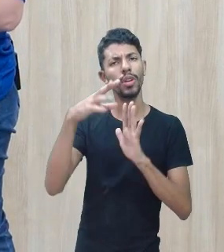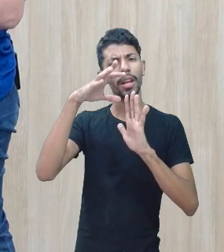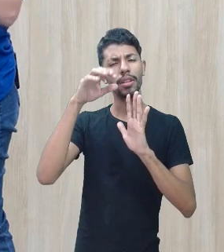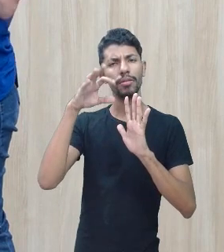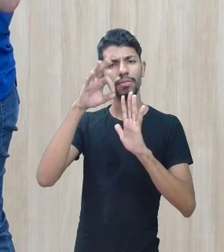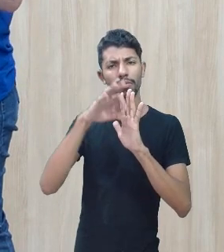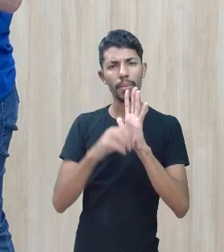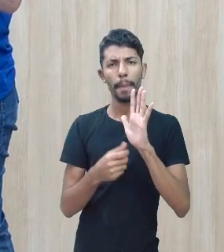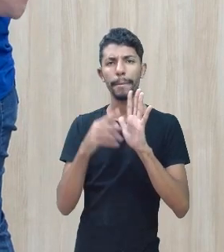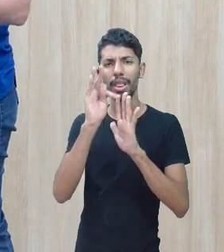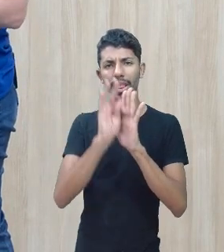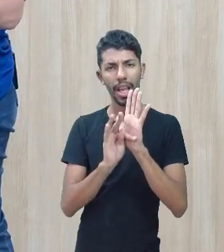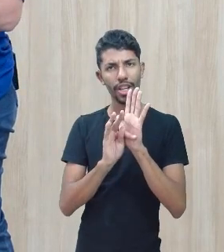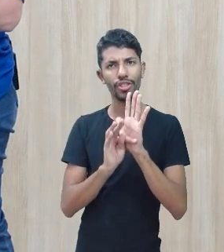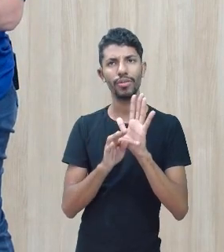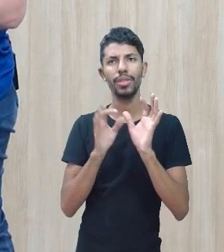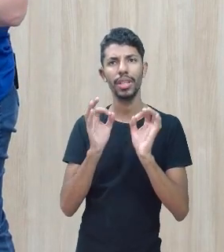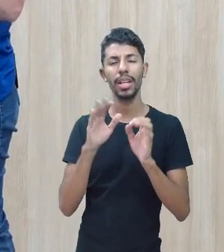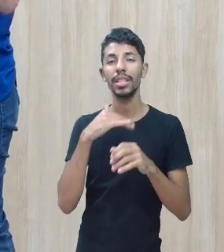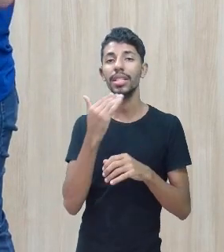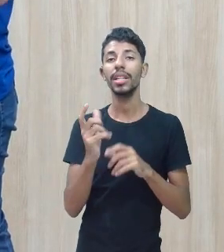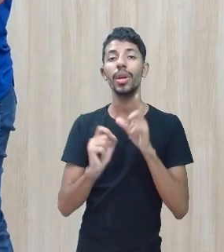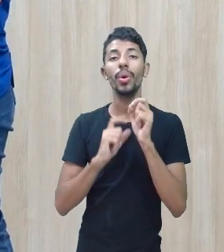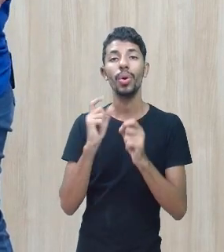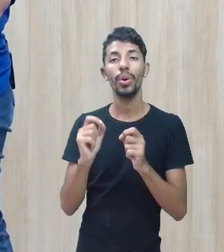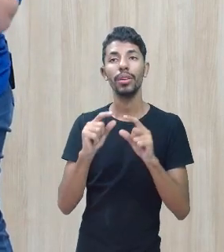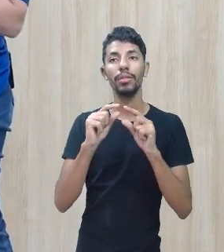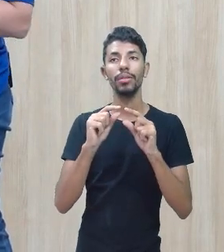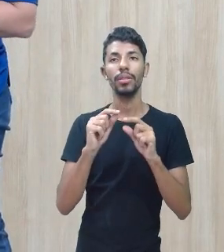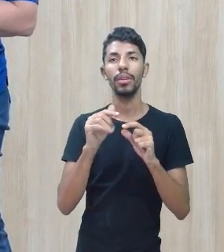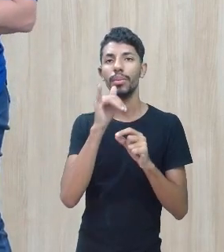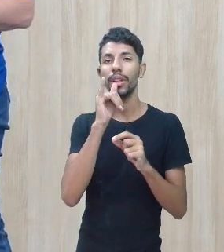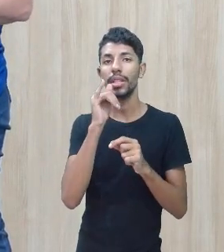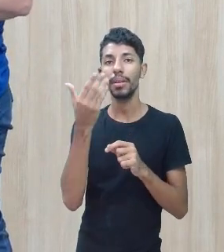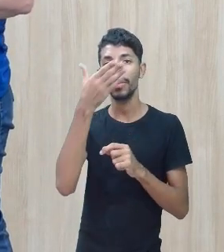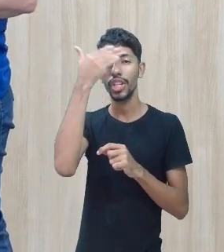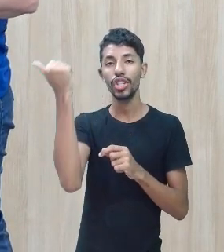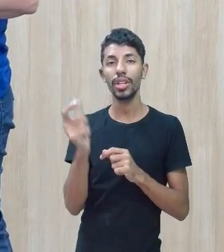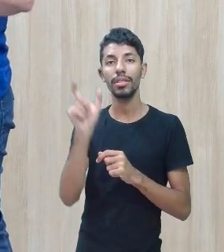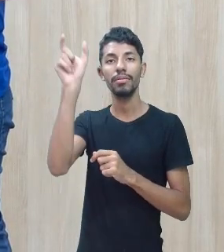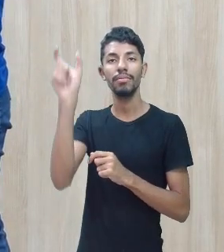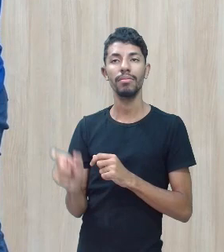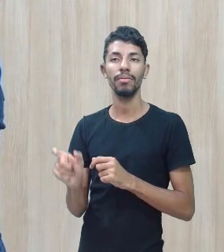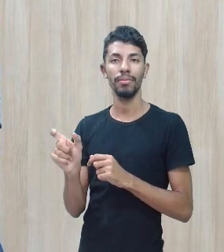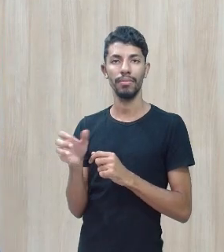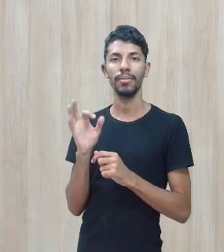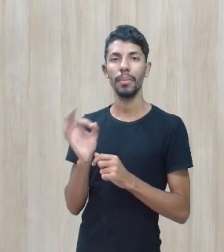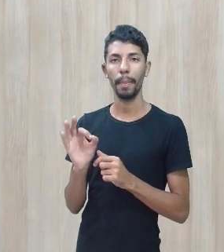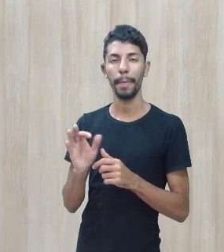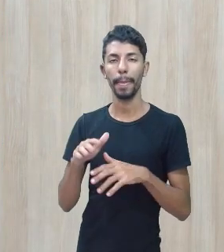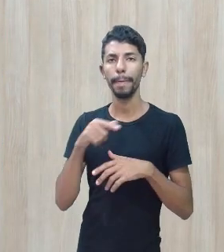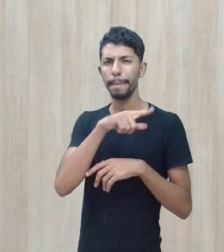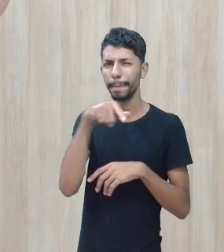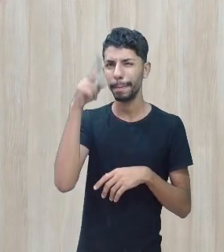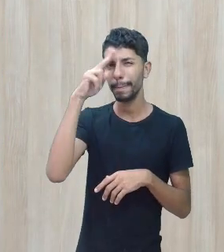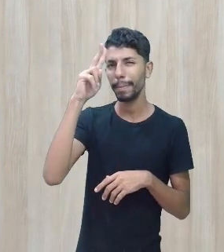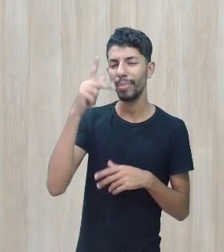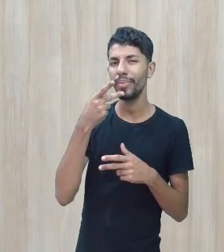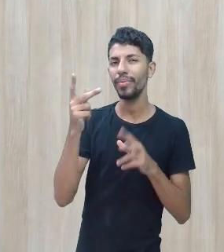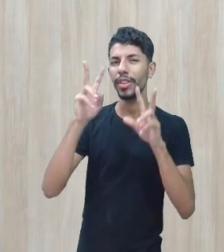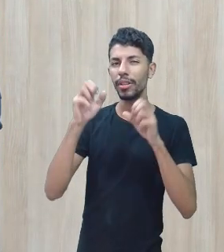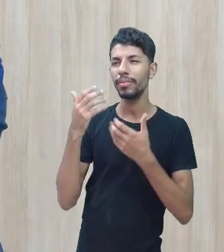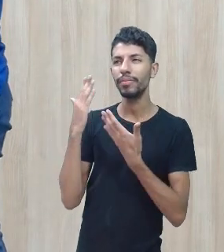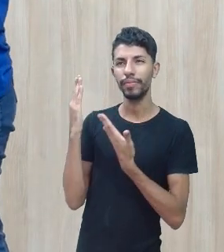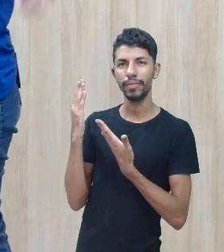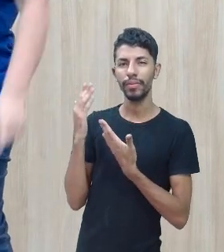sem a oração, não é? Sem esquecer Machado de Assis. Vocês lembram que eu falei disso? Que nós não